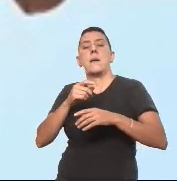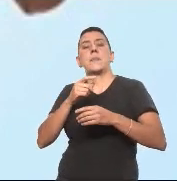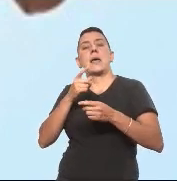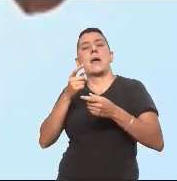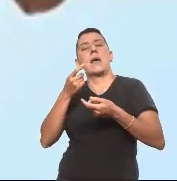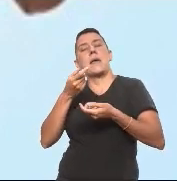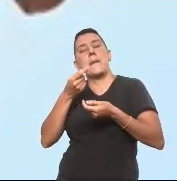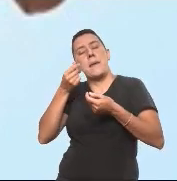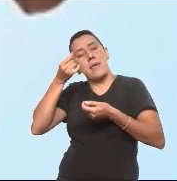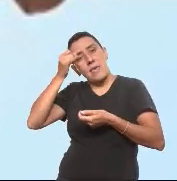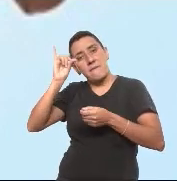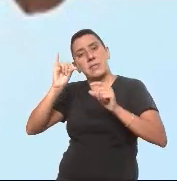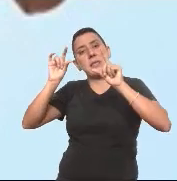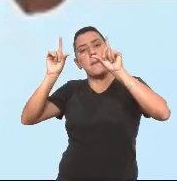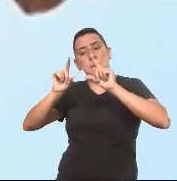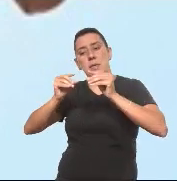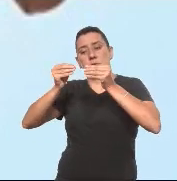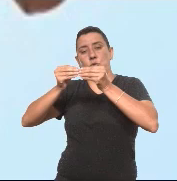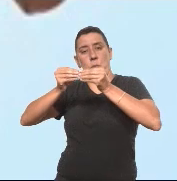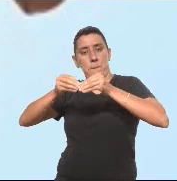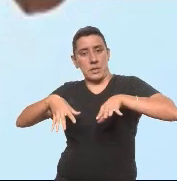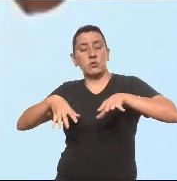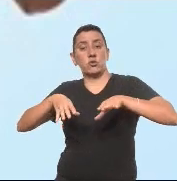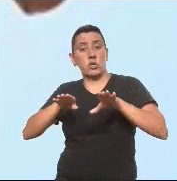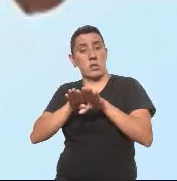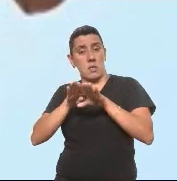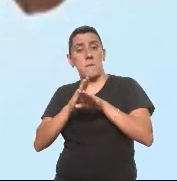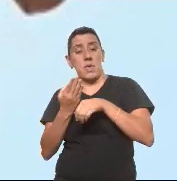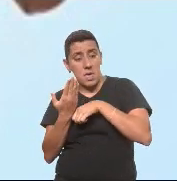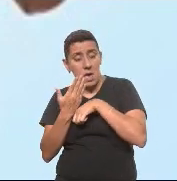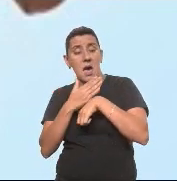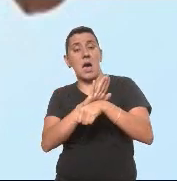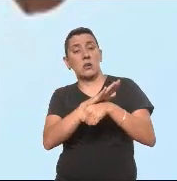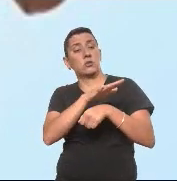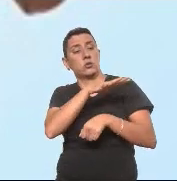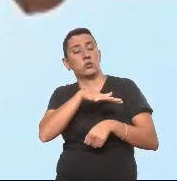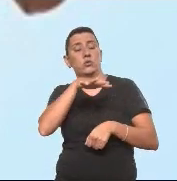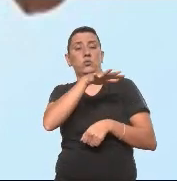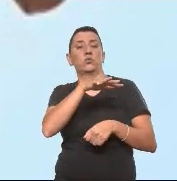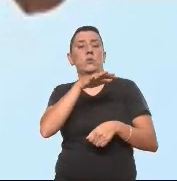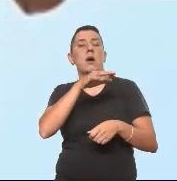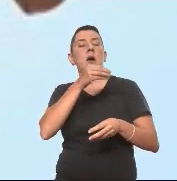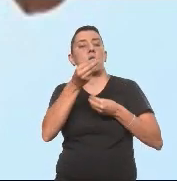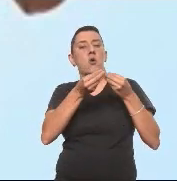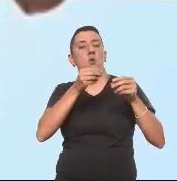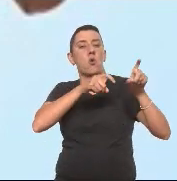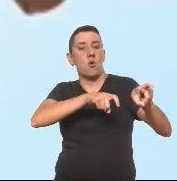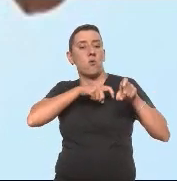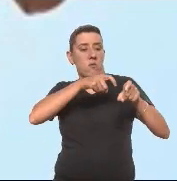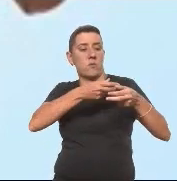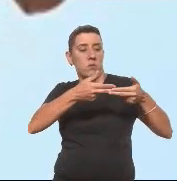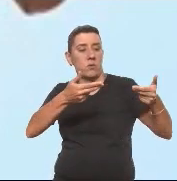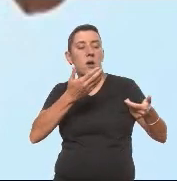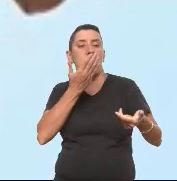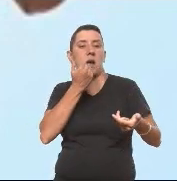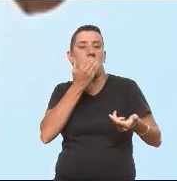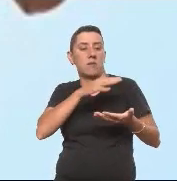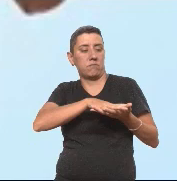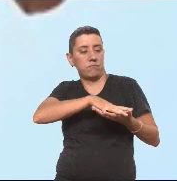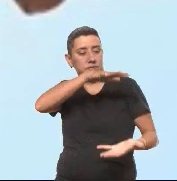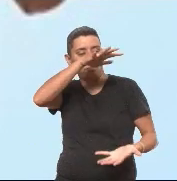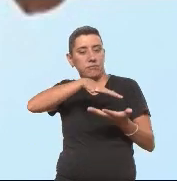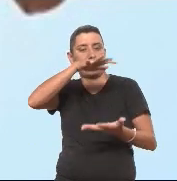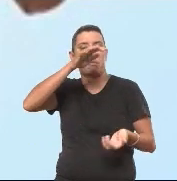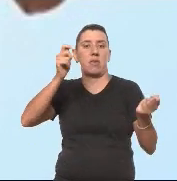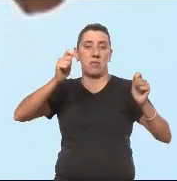vocês vão ver alguns exemplos de tecnologia utilizada pra também melhorar essa a ser melhor aproveitamento e diminuir essa escassez de alimentos